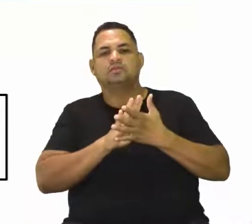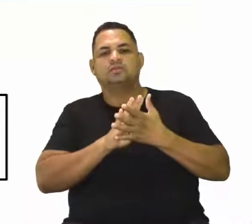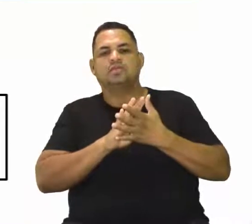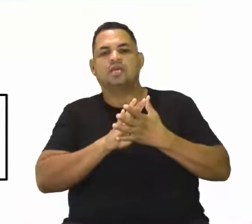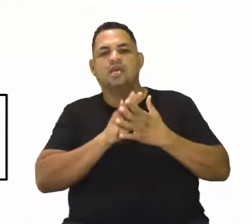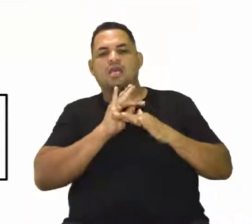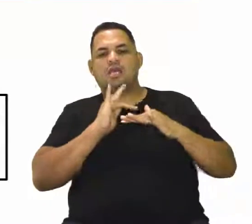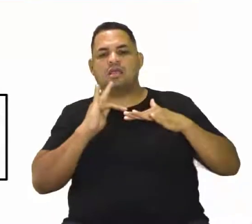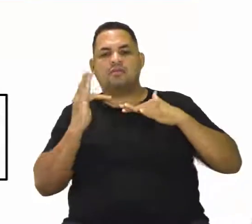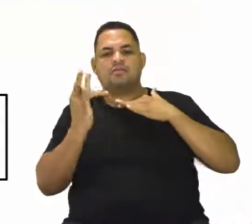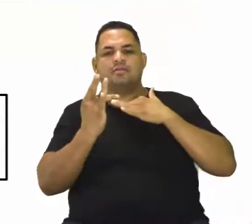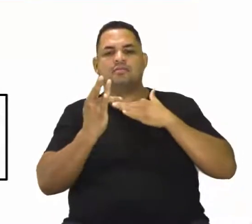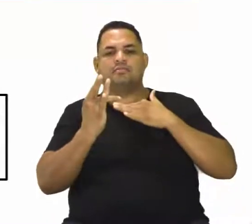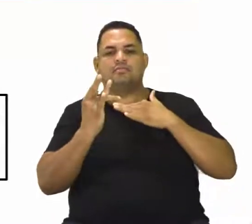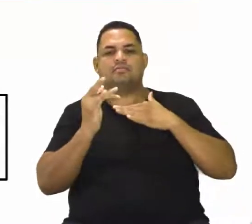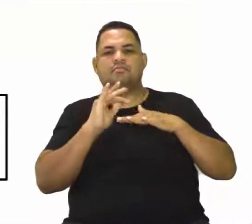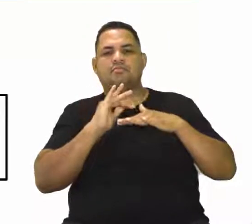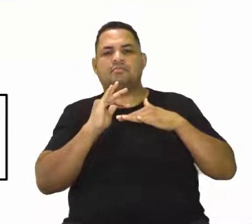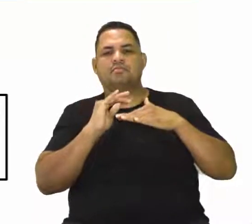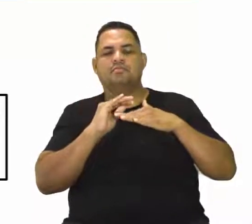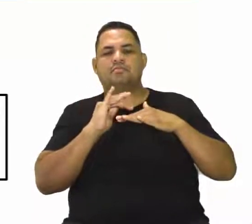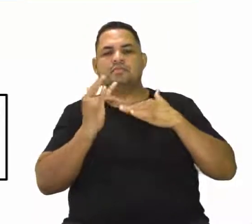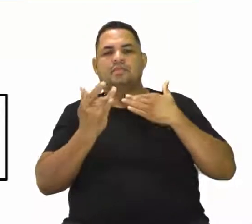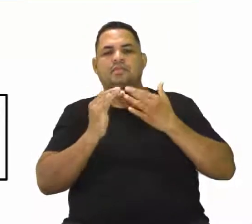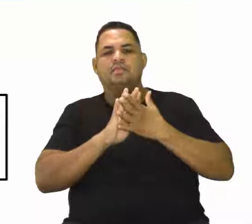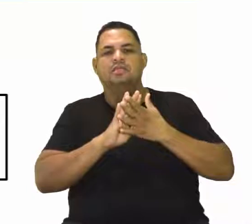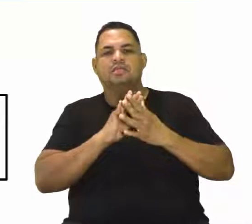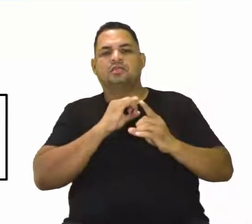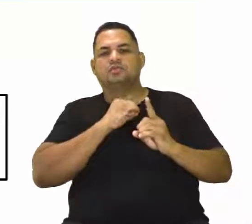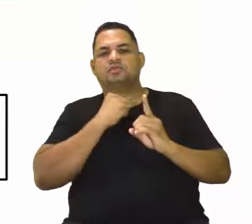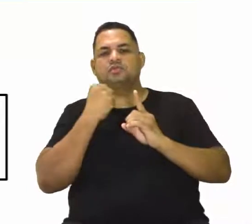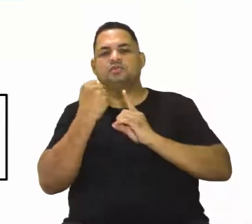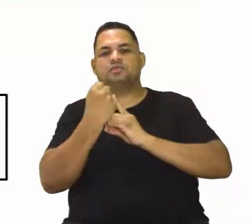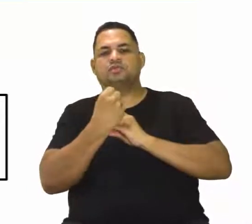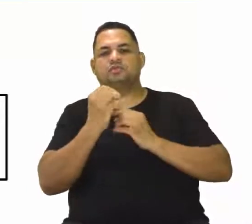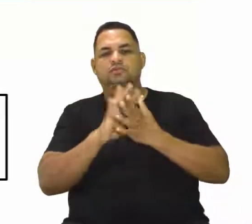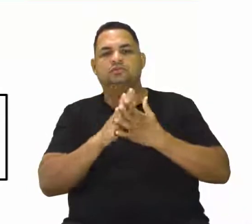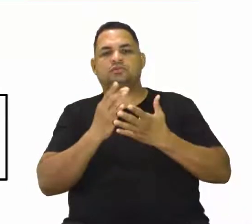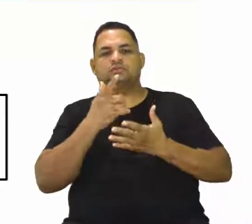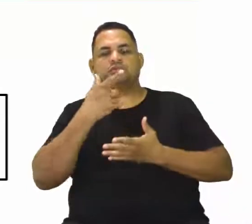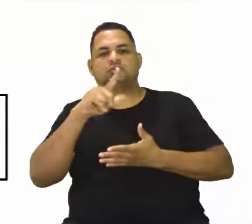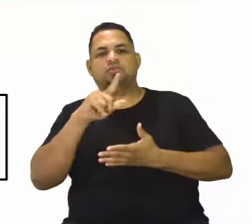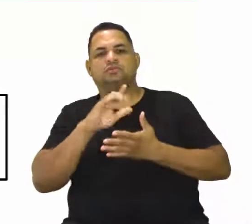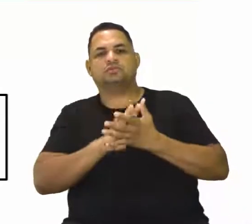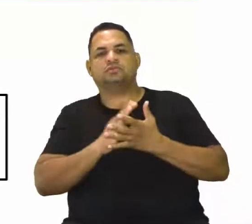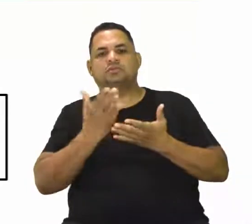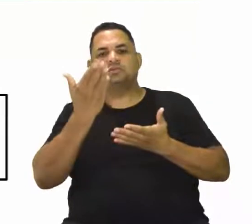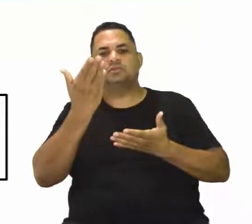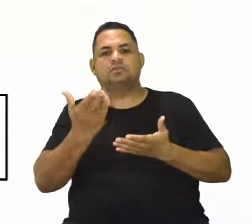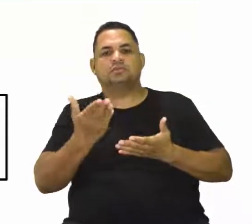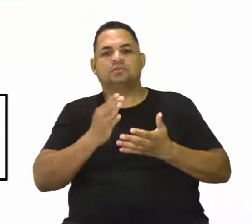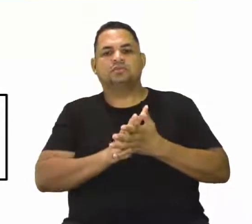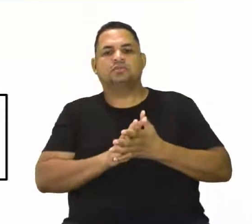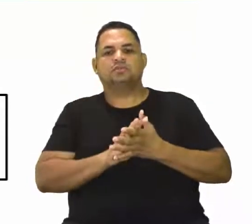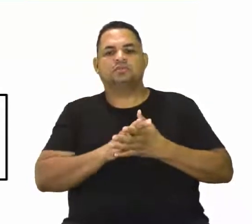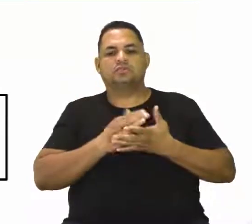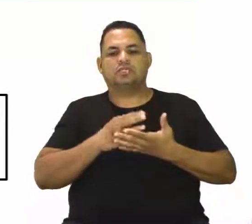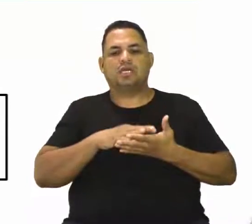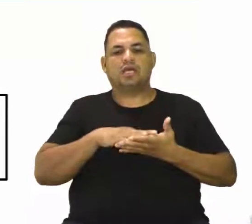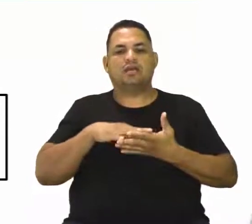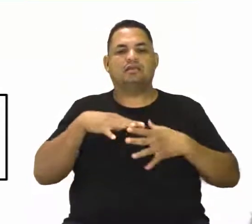ele consegue te iludir achando que os dois estão no baile do Havaí